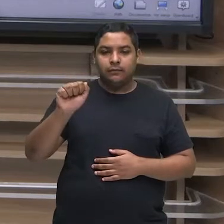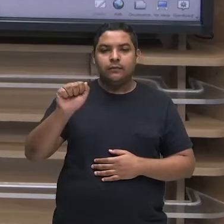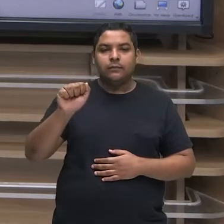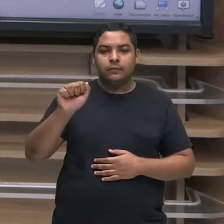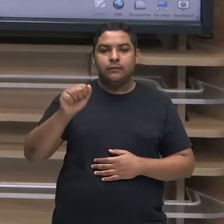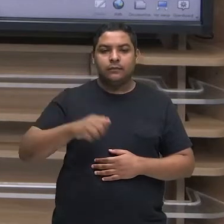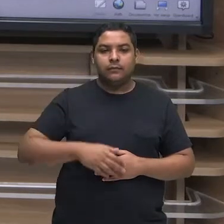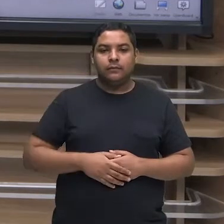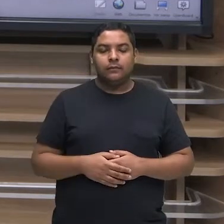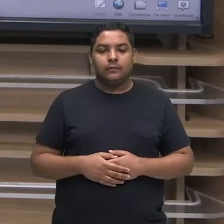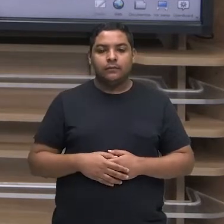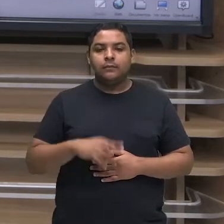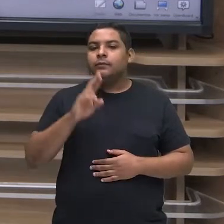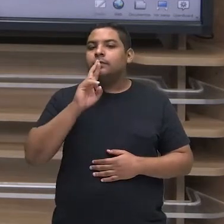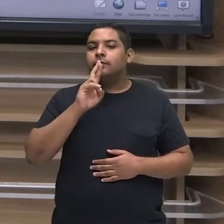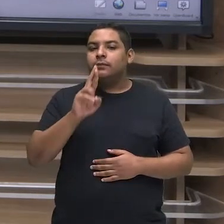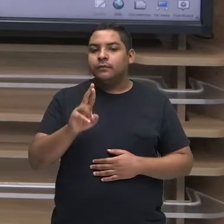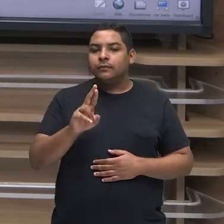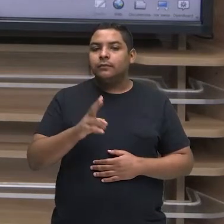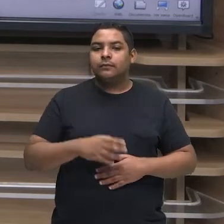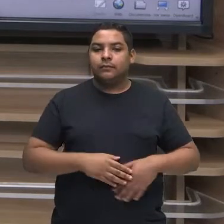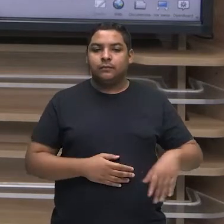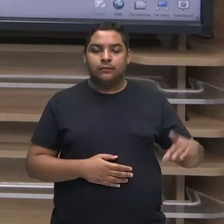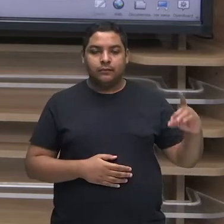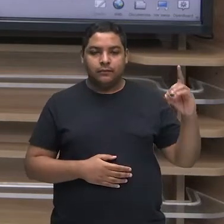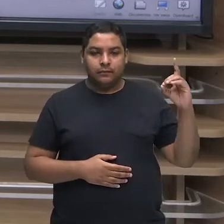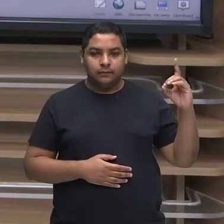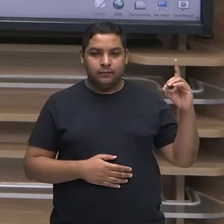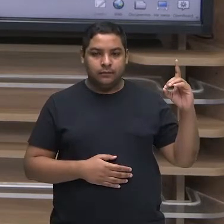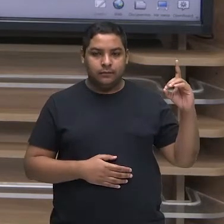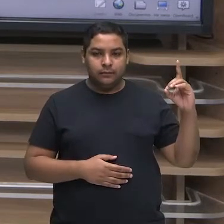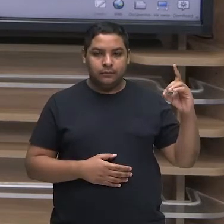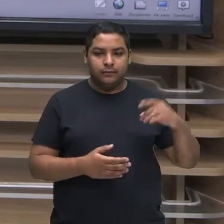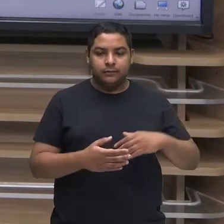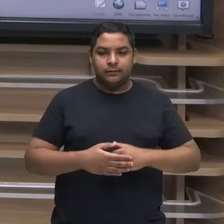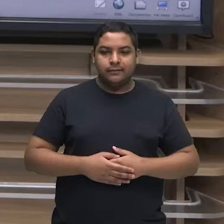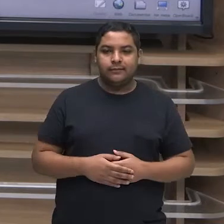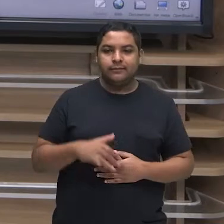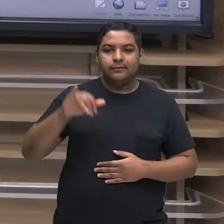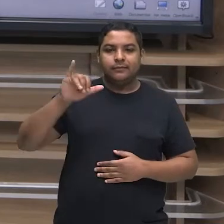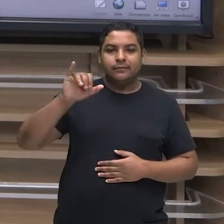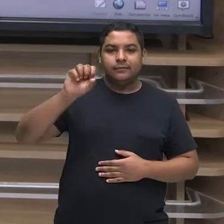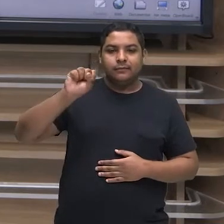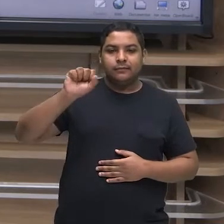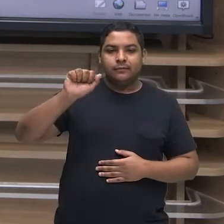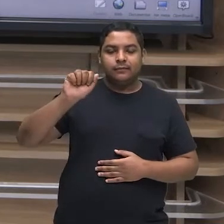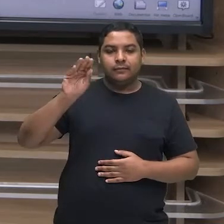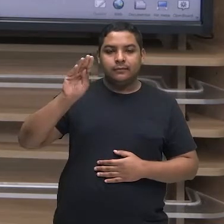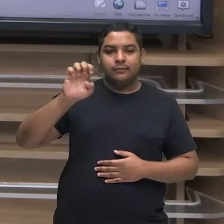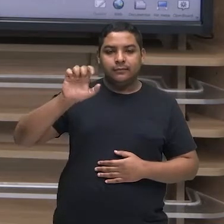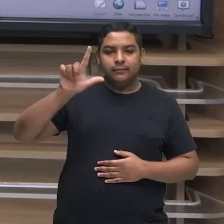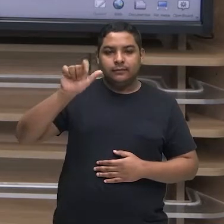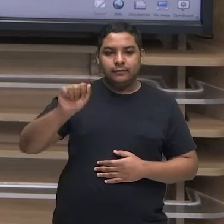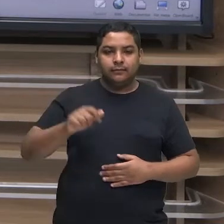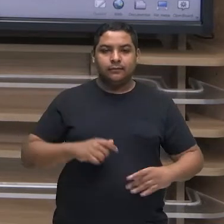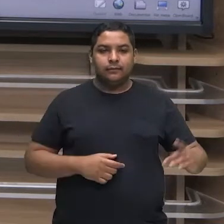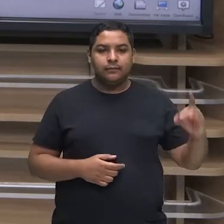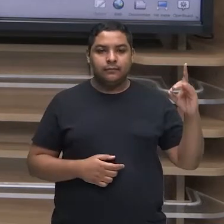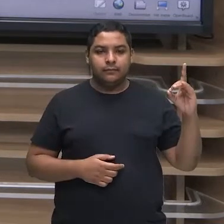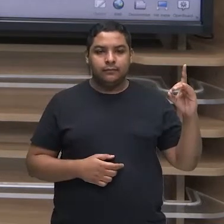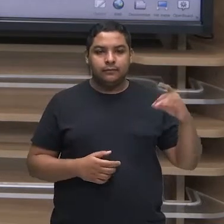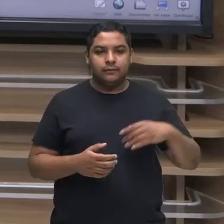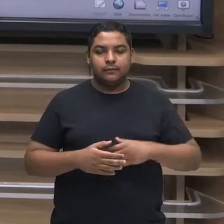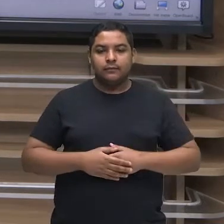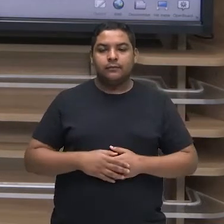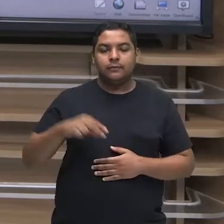Maria respondeu a letra B. A Isabela também B. A Nathalie respondeu